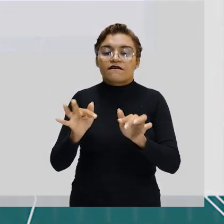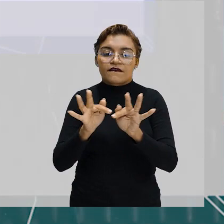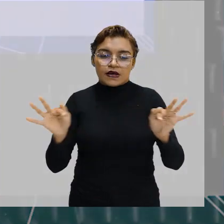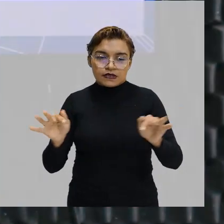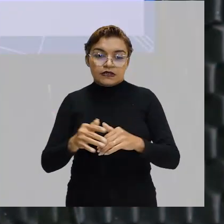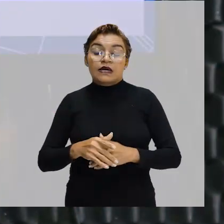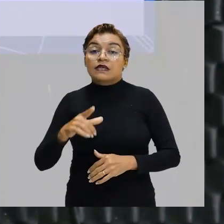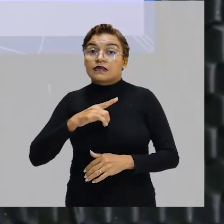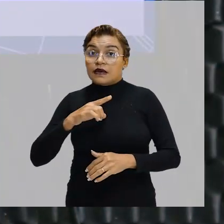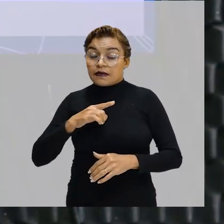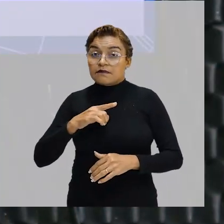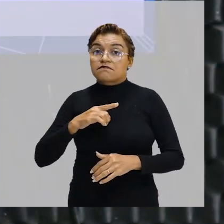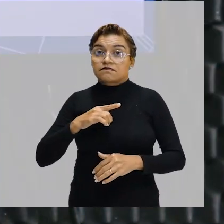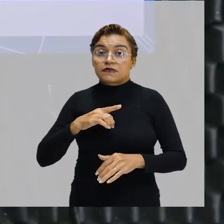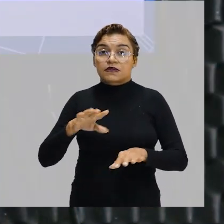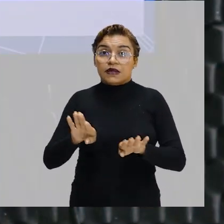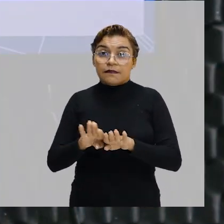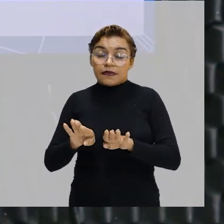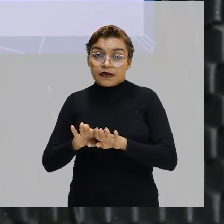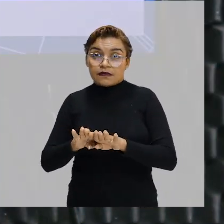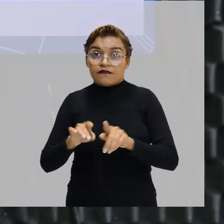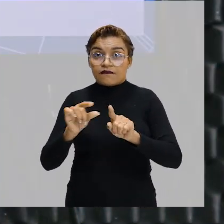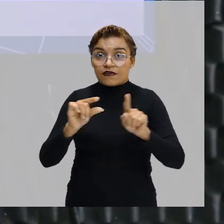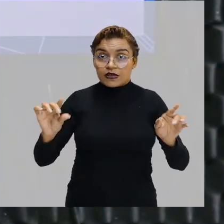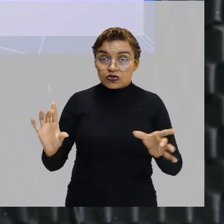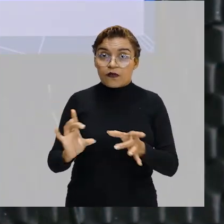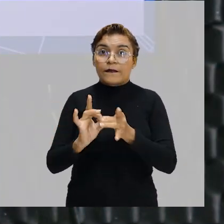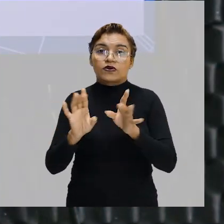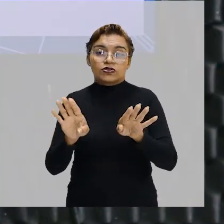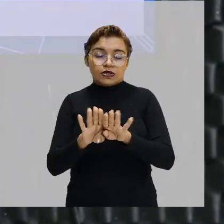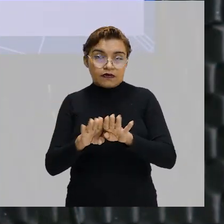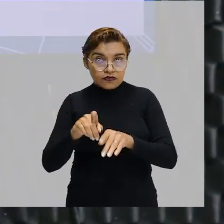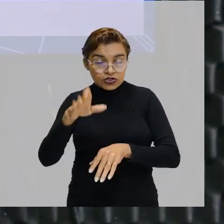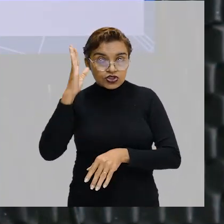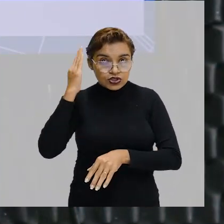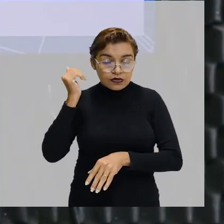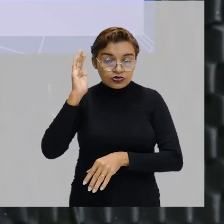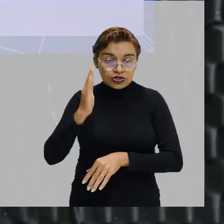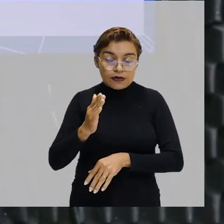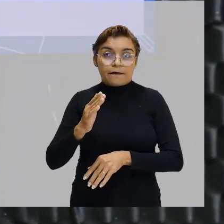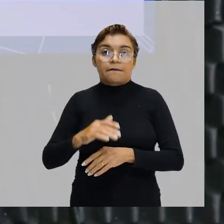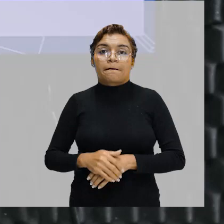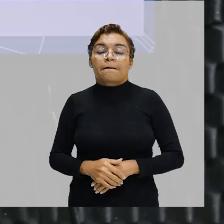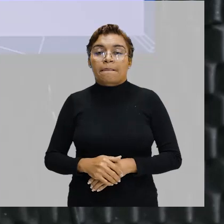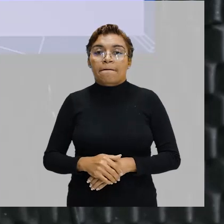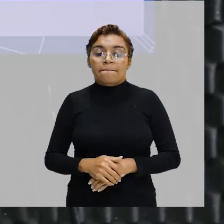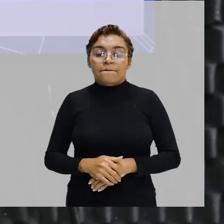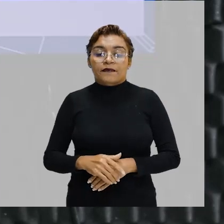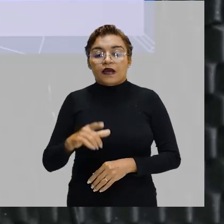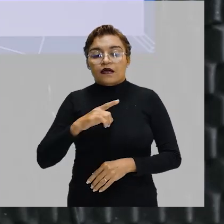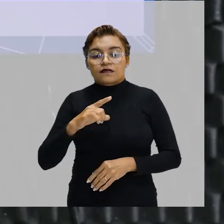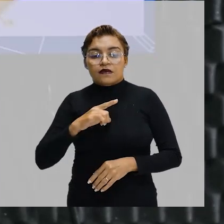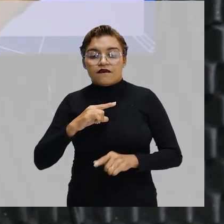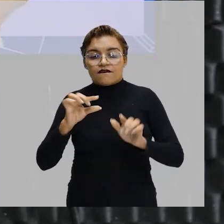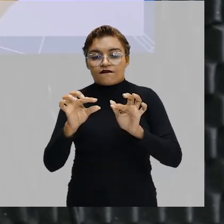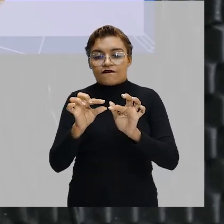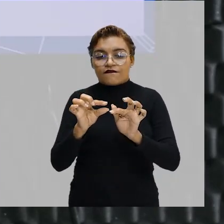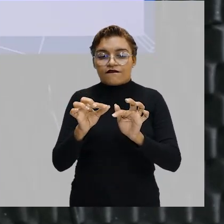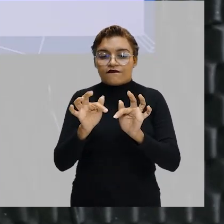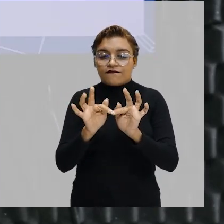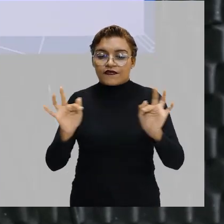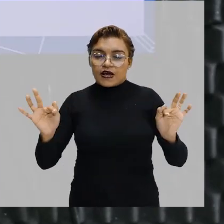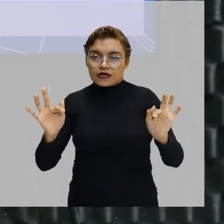e trabalhar essas orações no texto. Bom, como você já sabe, o período composto, o próprio nome